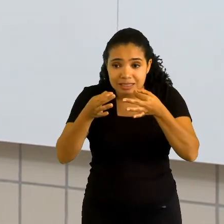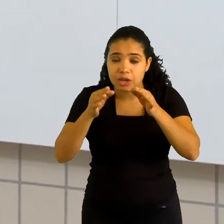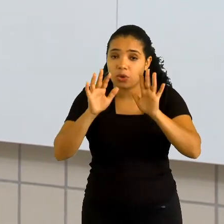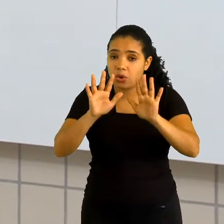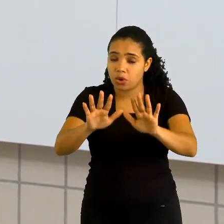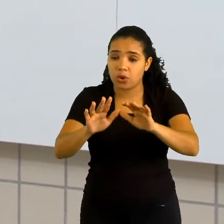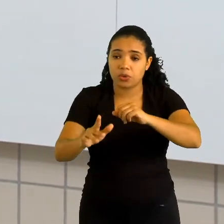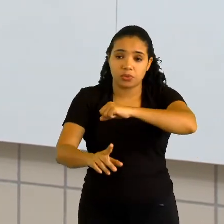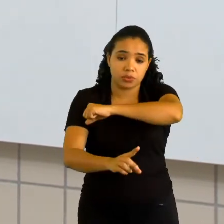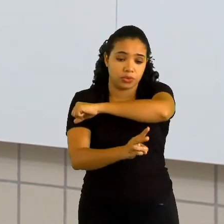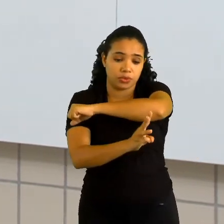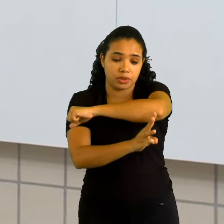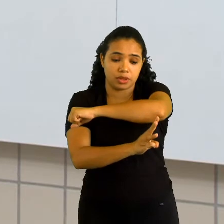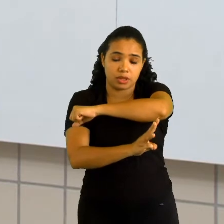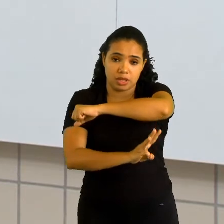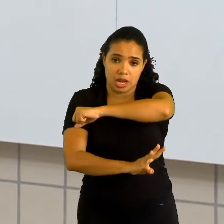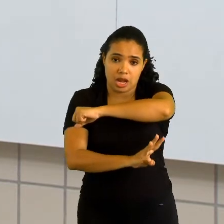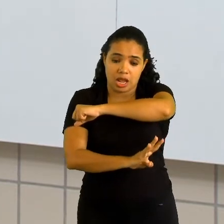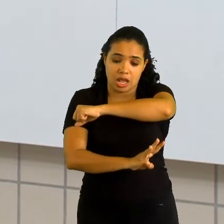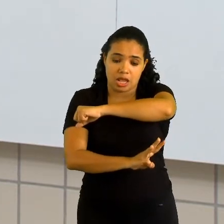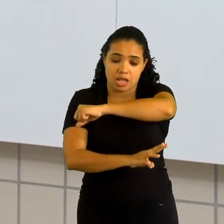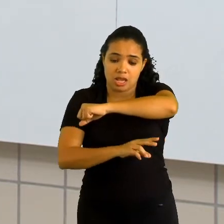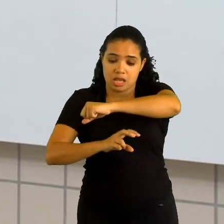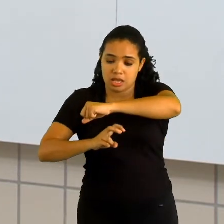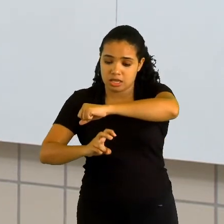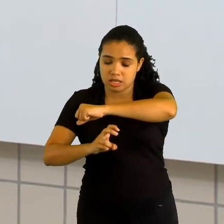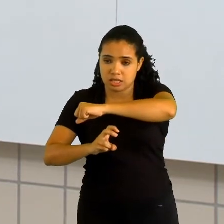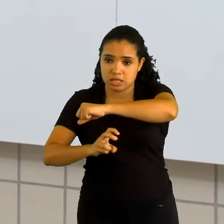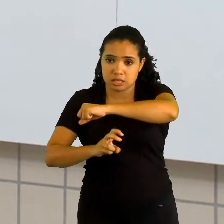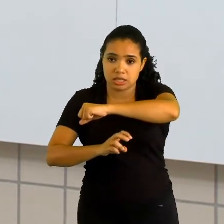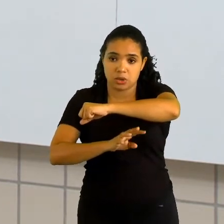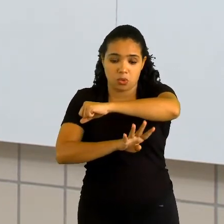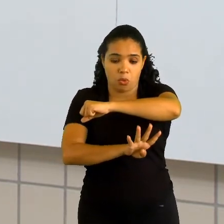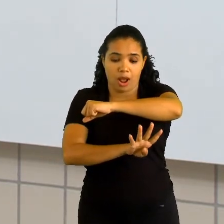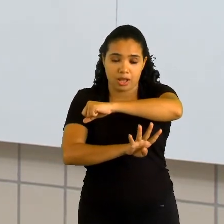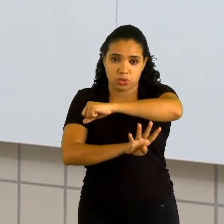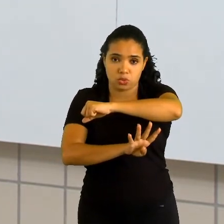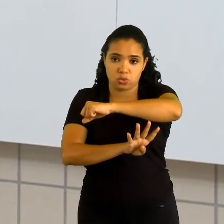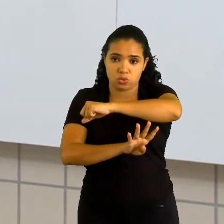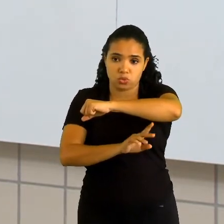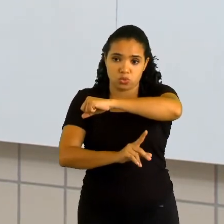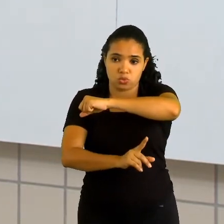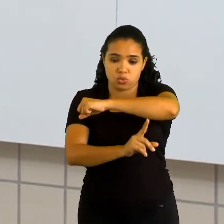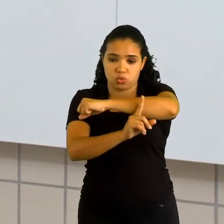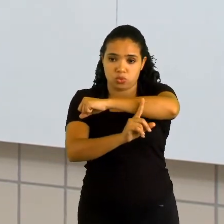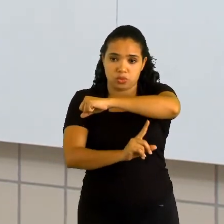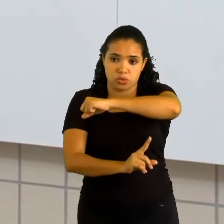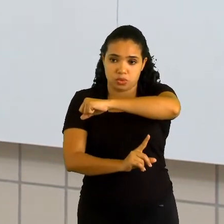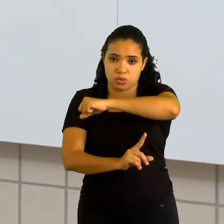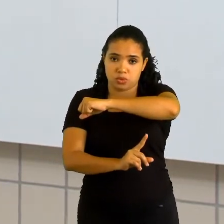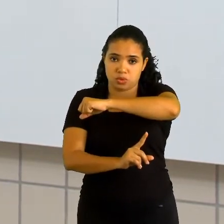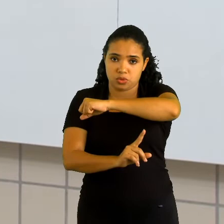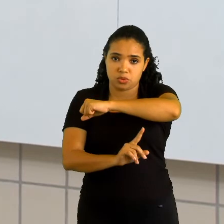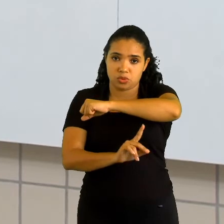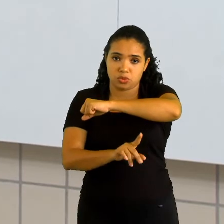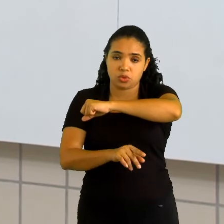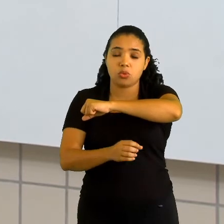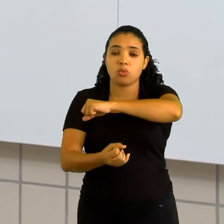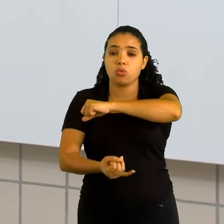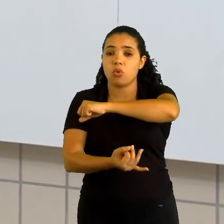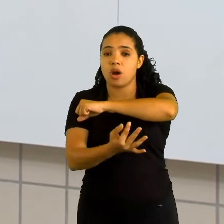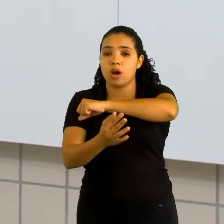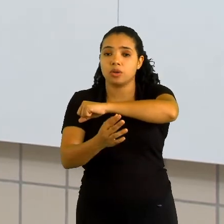só, do 3 para o 5, 3, 4, 5. Eu adicionei